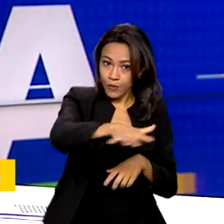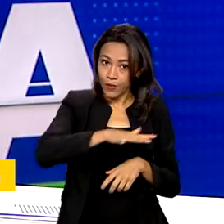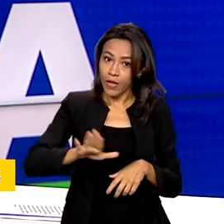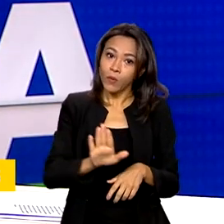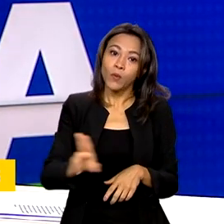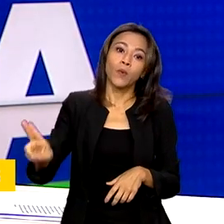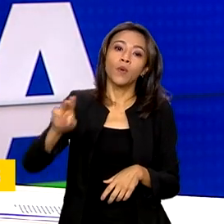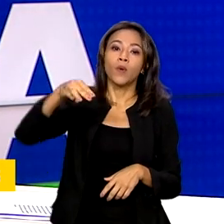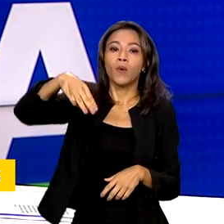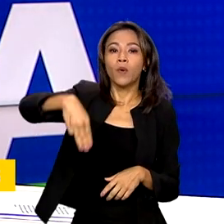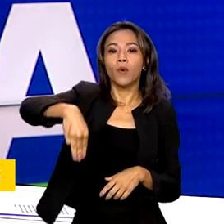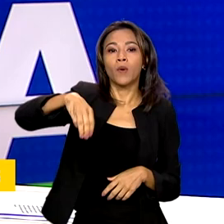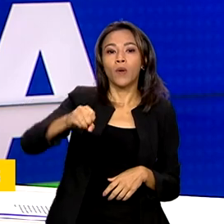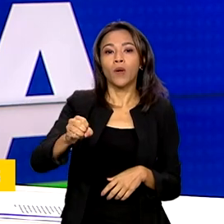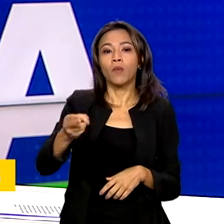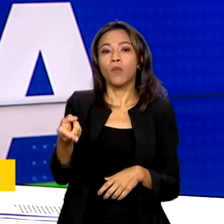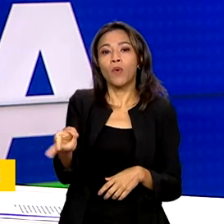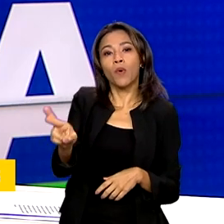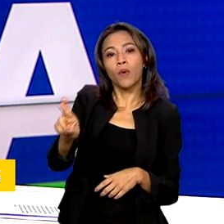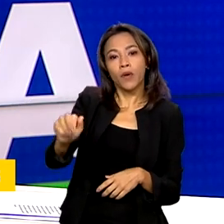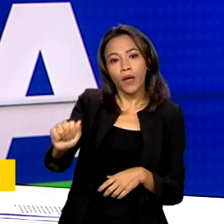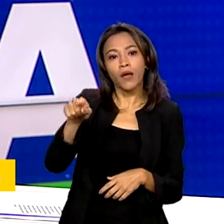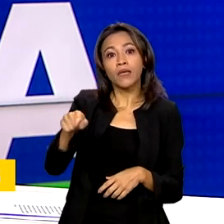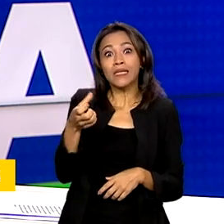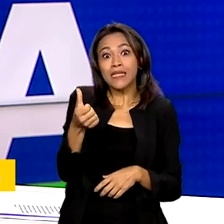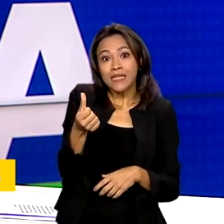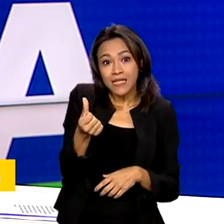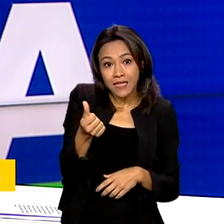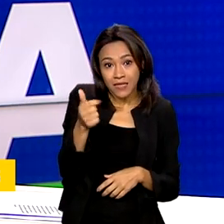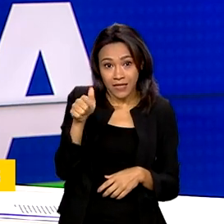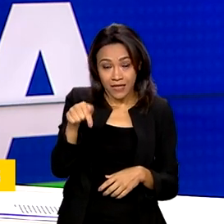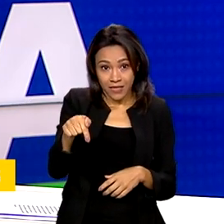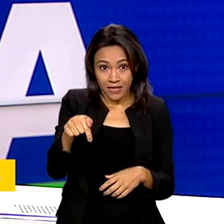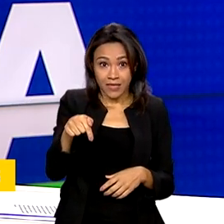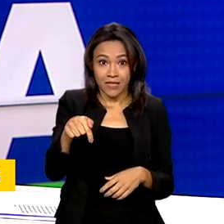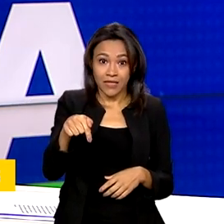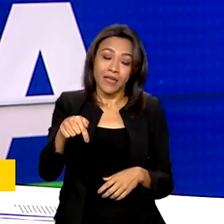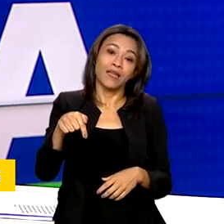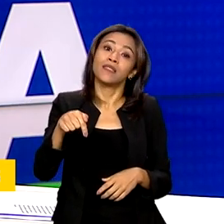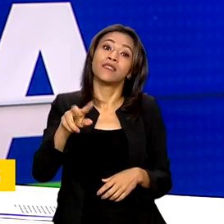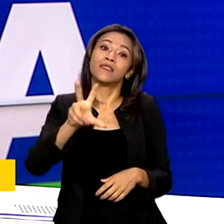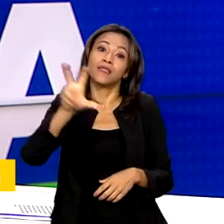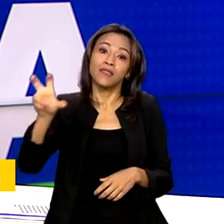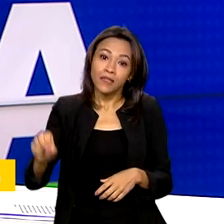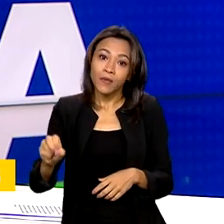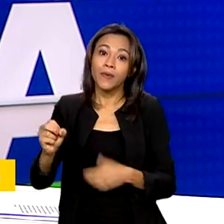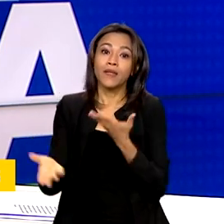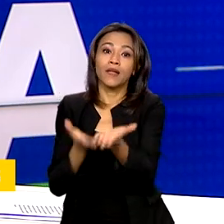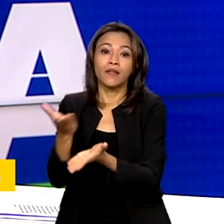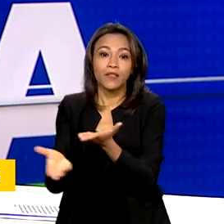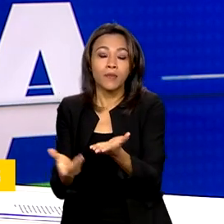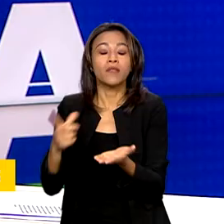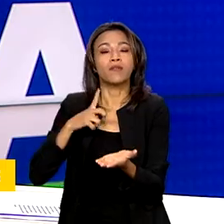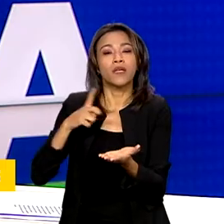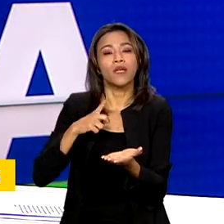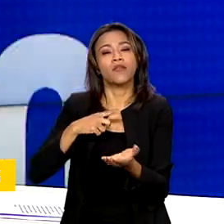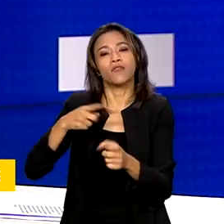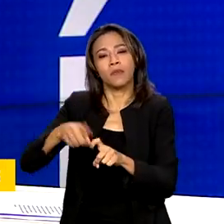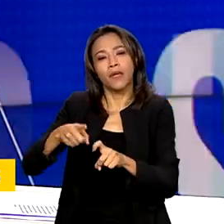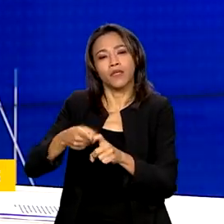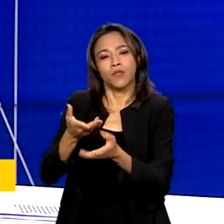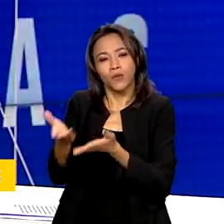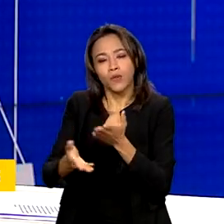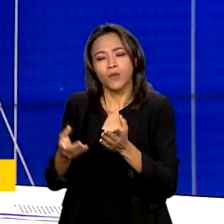em média, 660 atendimentos por dia. Em Barcelos, também foram realizadas consultas, a maioria